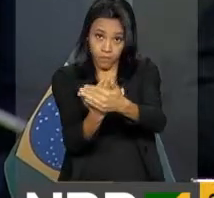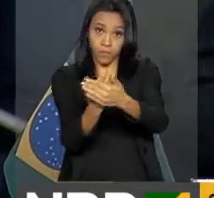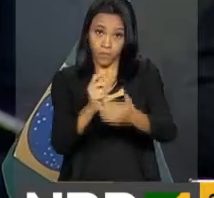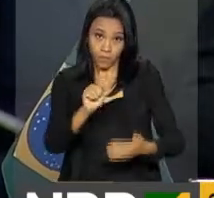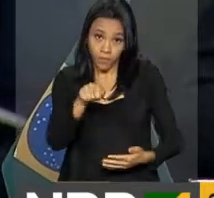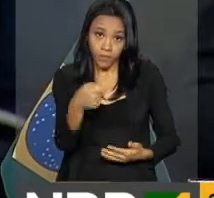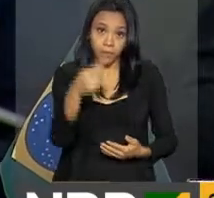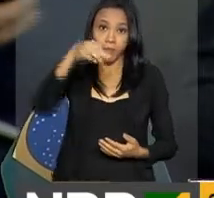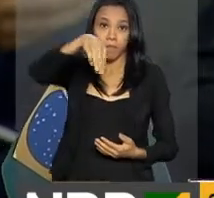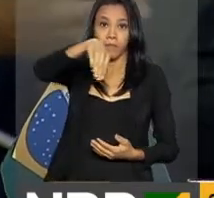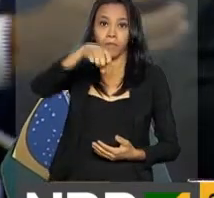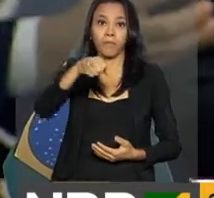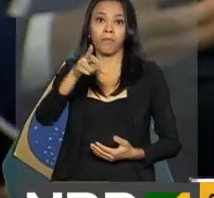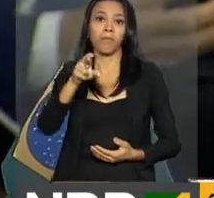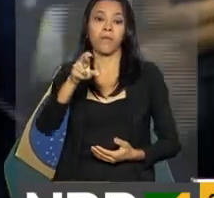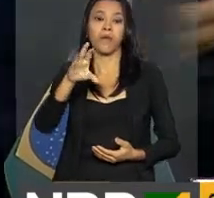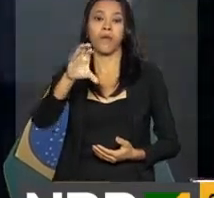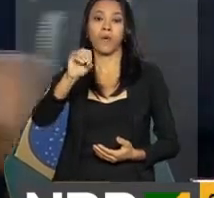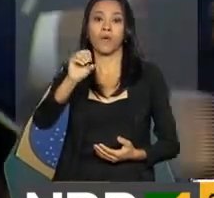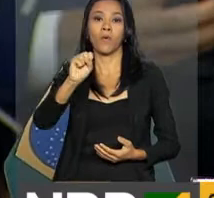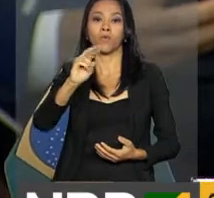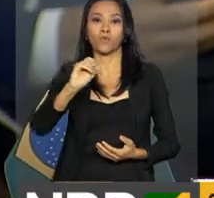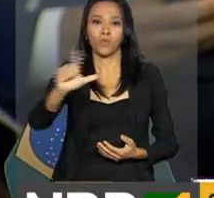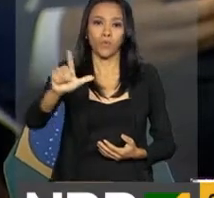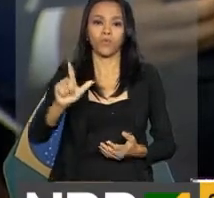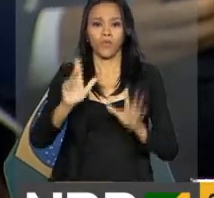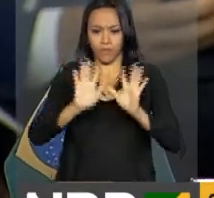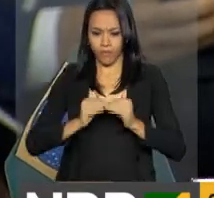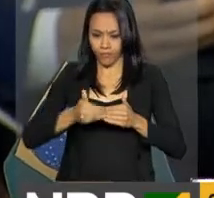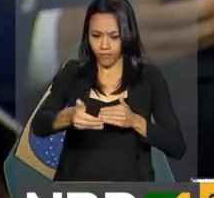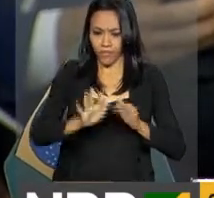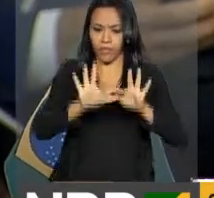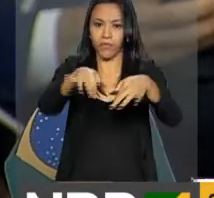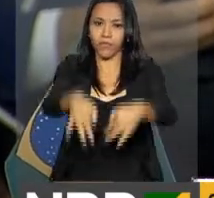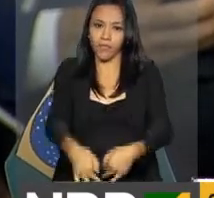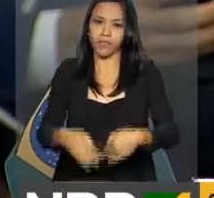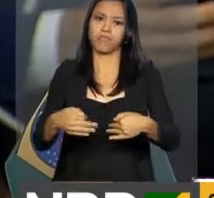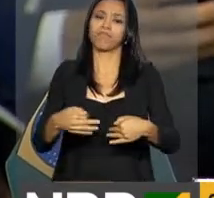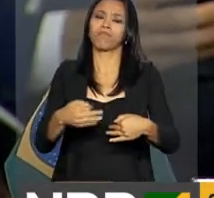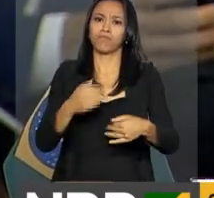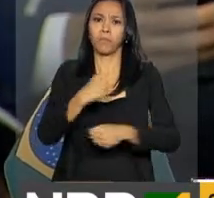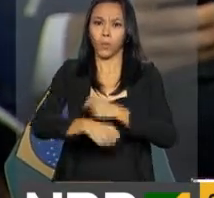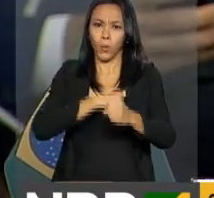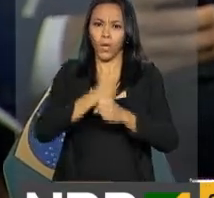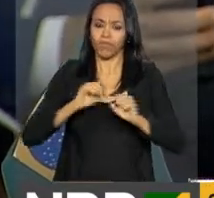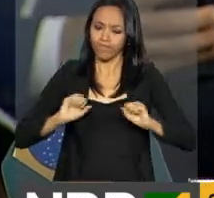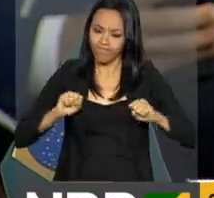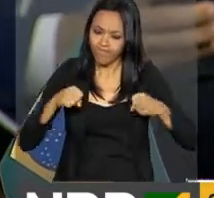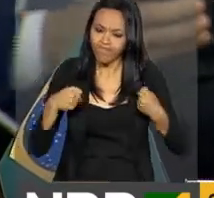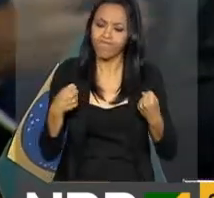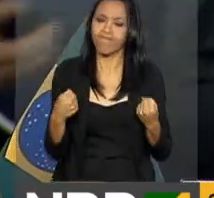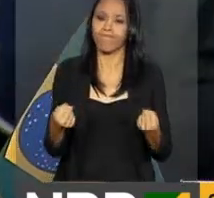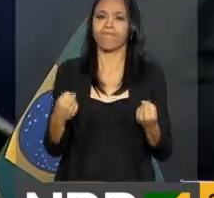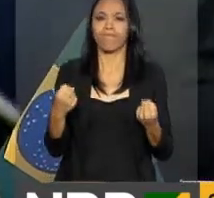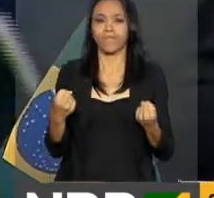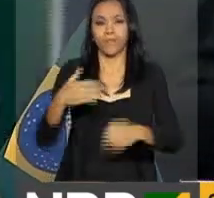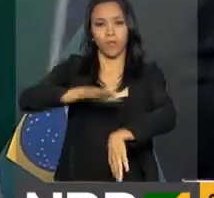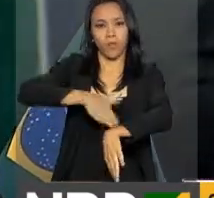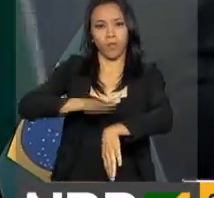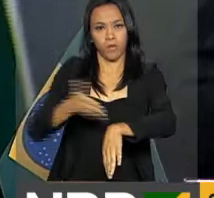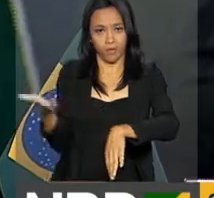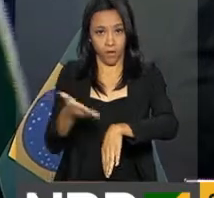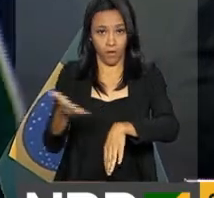senhores, termina o ano revigorado. A hora é de especial